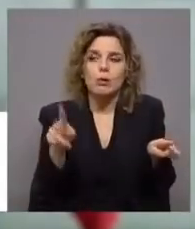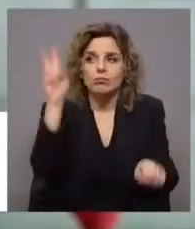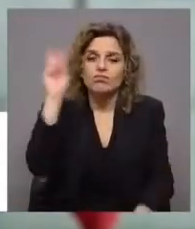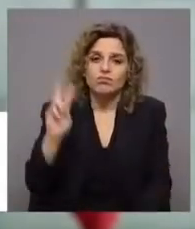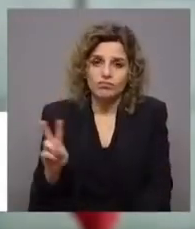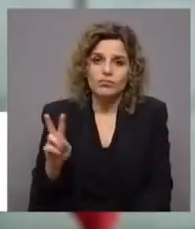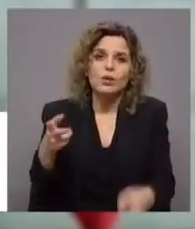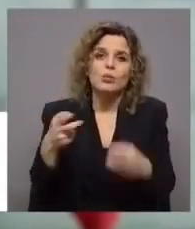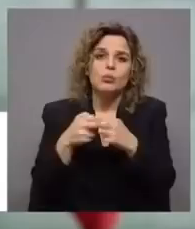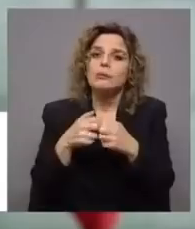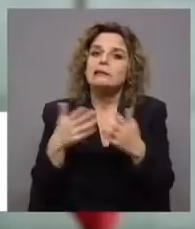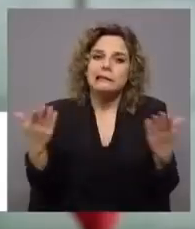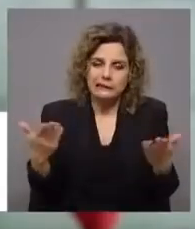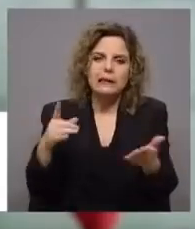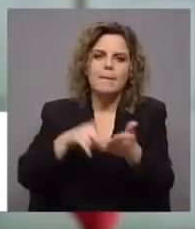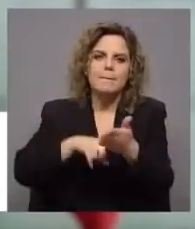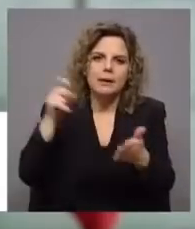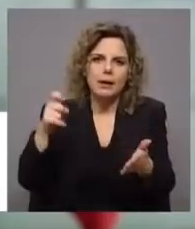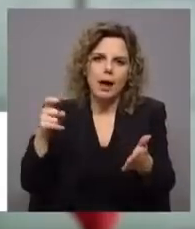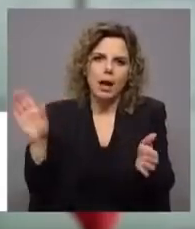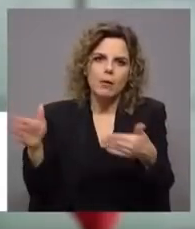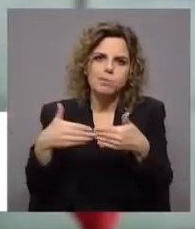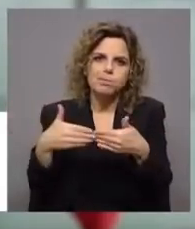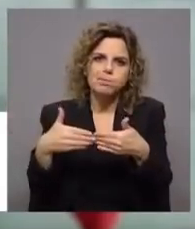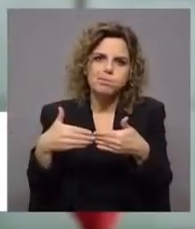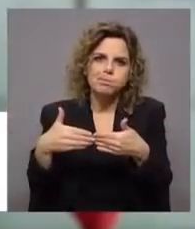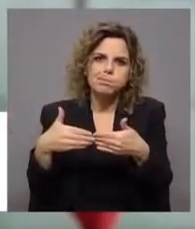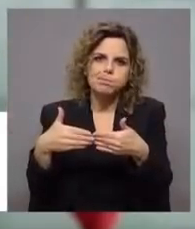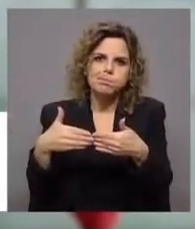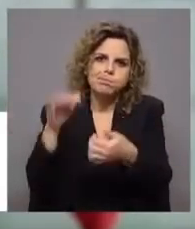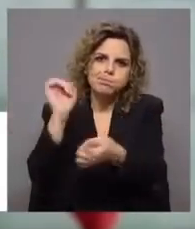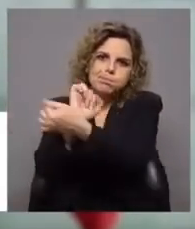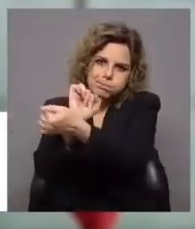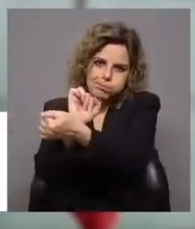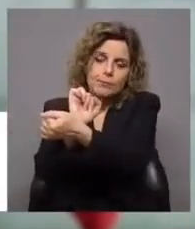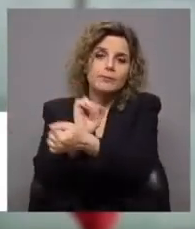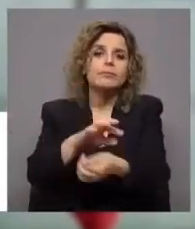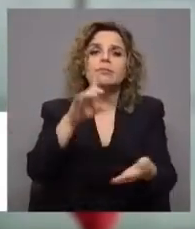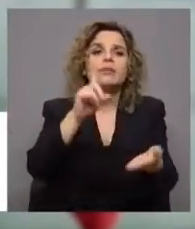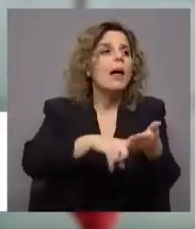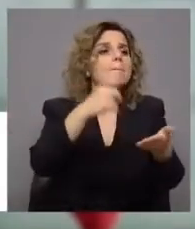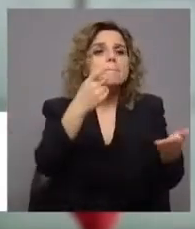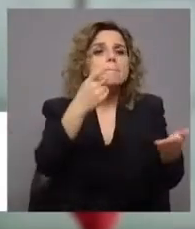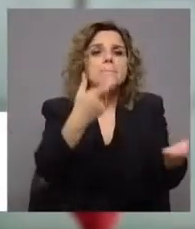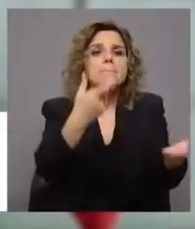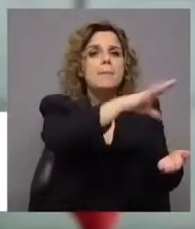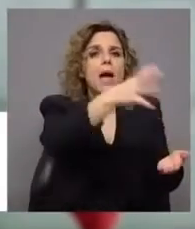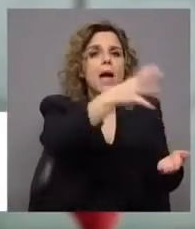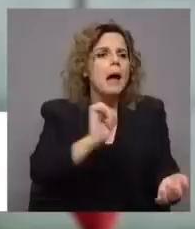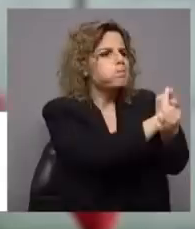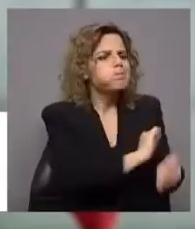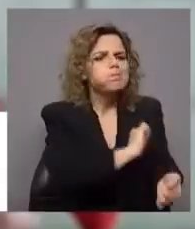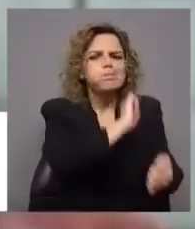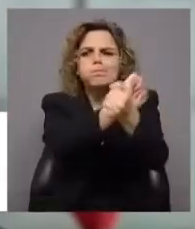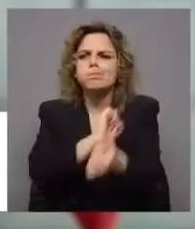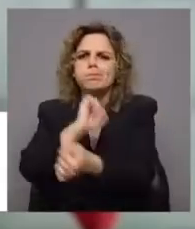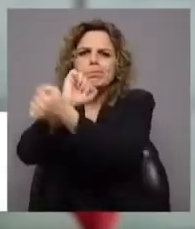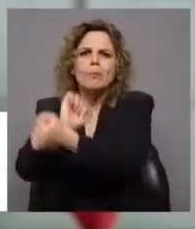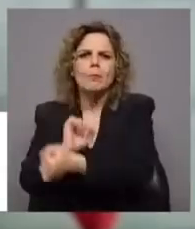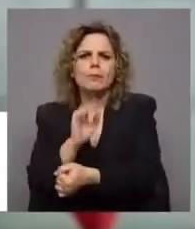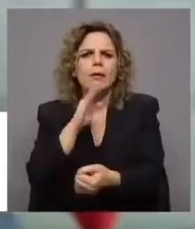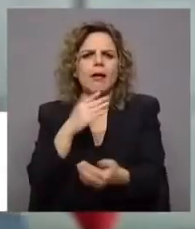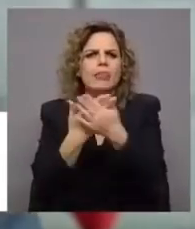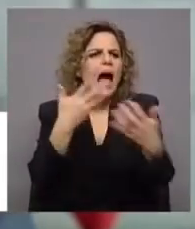que é o bloqueio americano. E toda vez que os Estados Unidos fazem um bloqueio contra um país, os Estados Unidos estão fazendo uma guerra